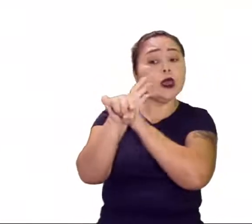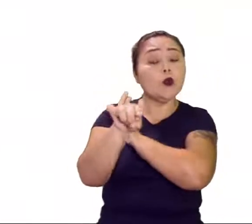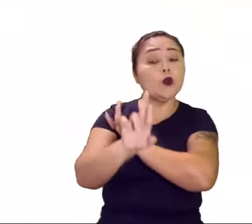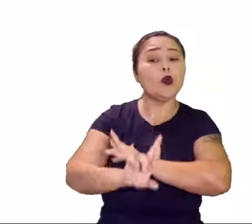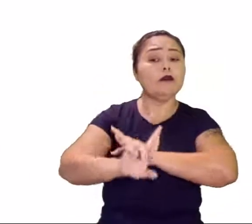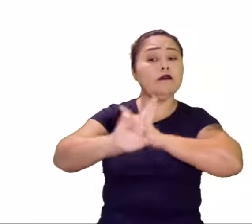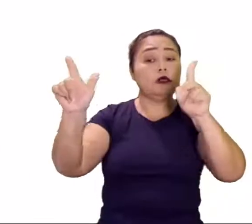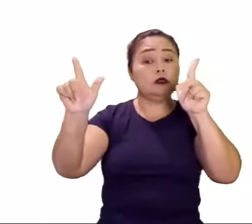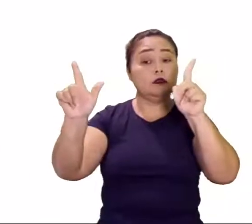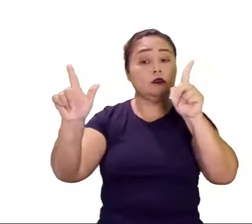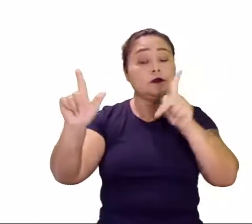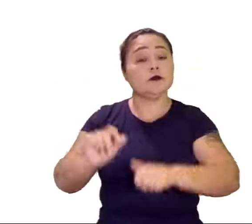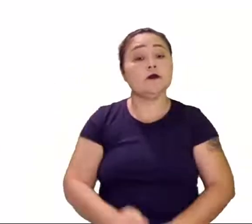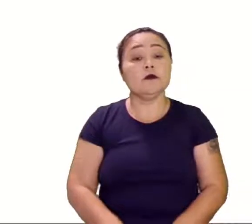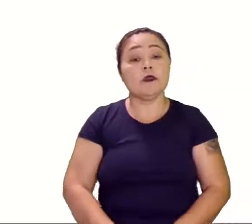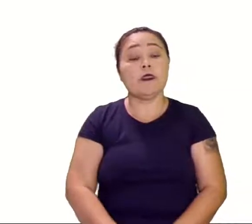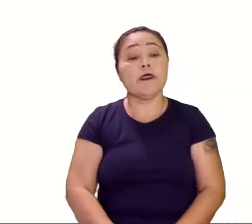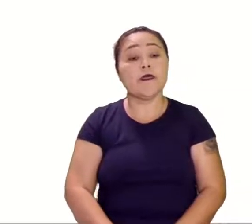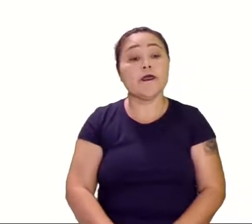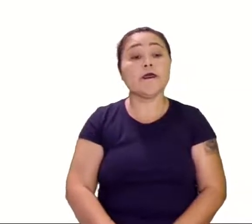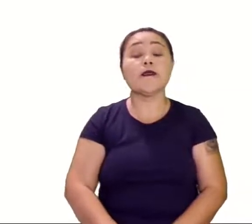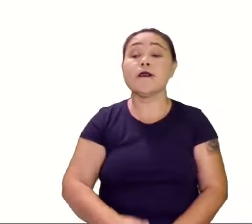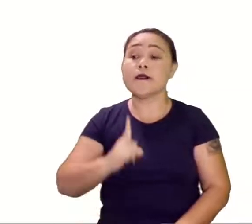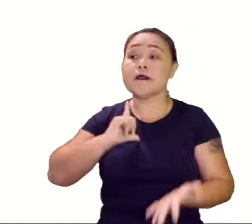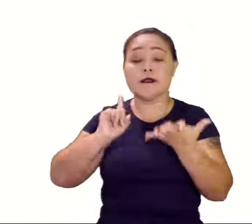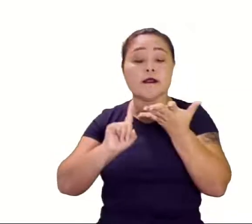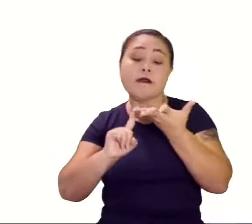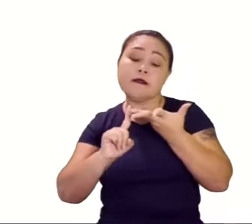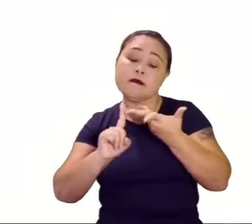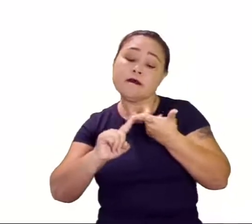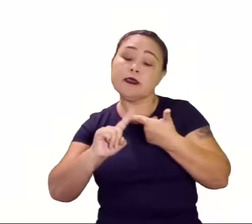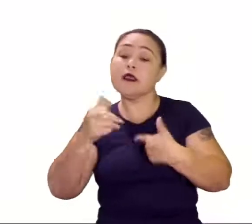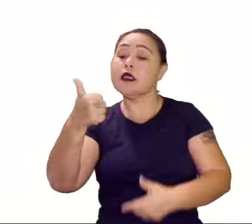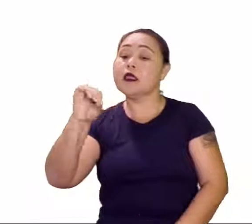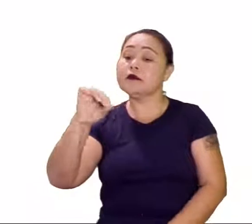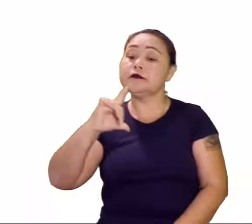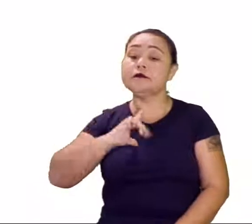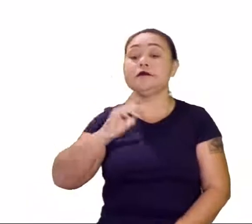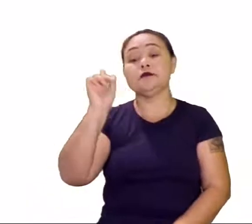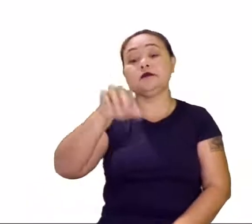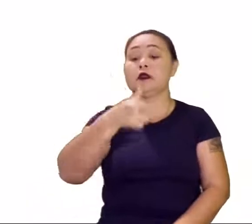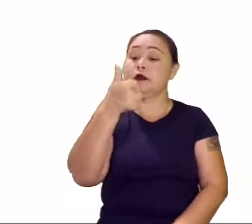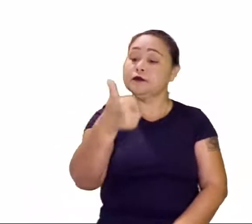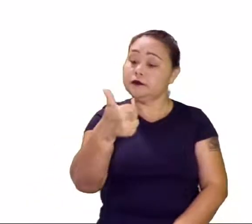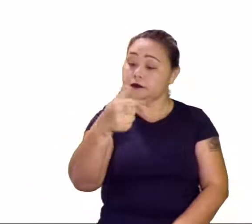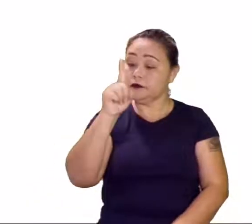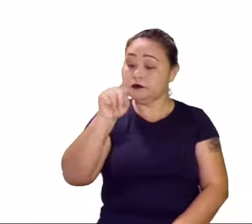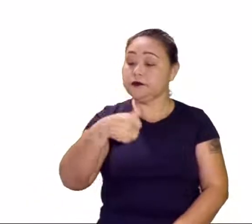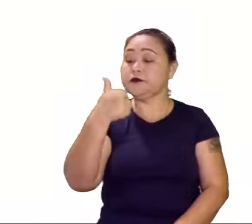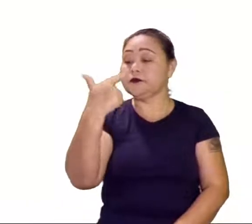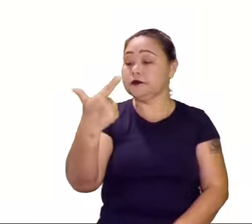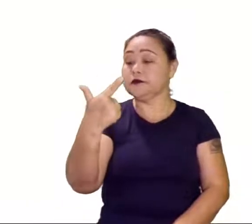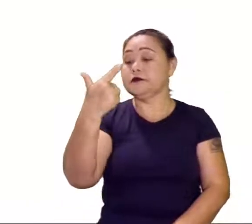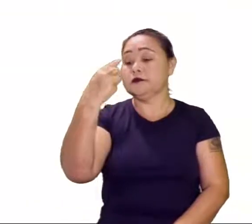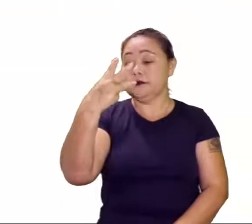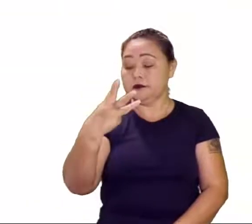maneira diferente. Então vamos lá, são 10 termos, né? Então eu vou colocar aqui 1, 2, 3, 4,